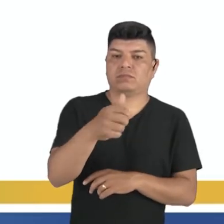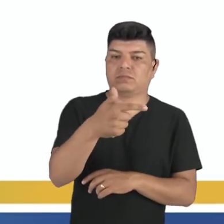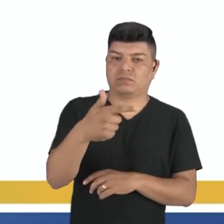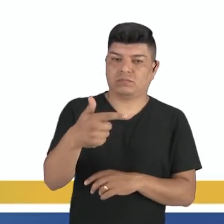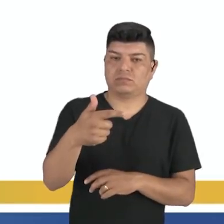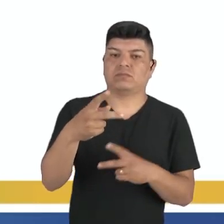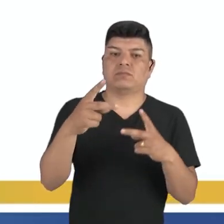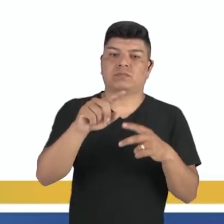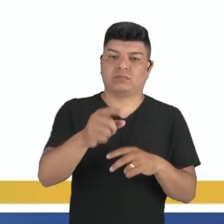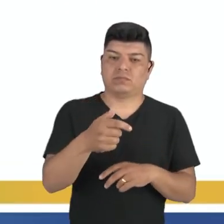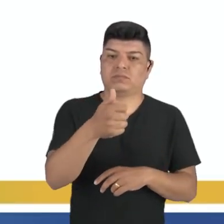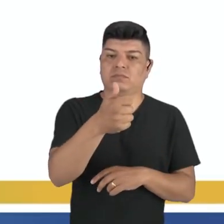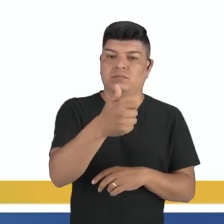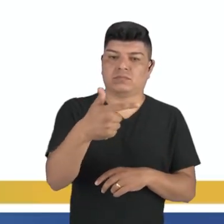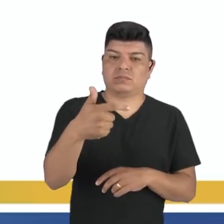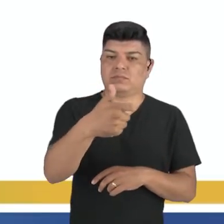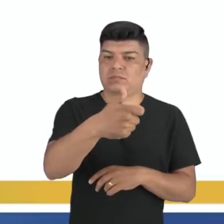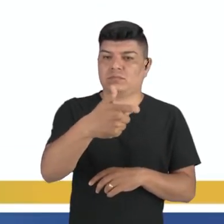512,121212.